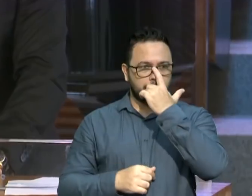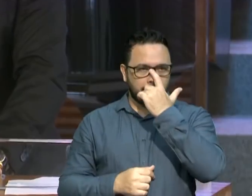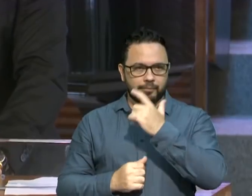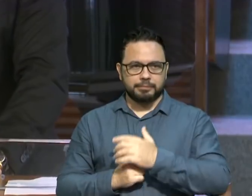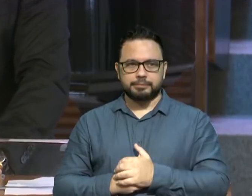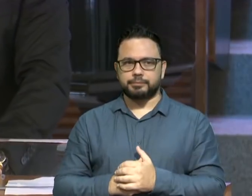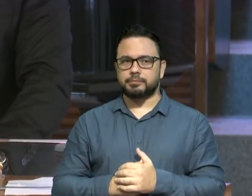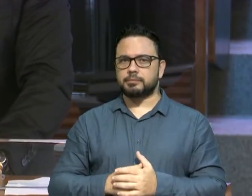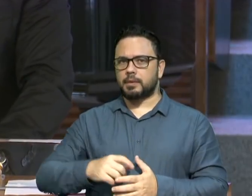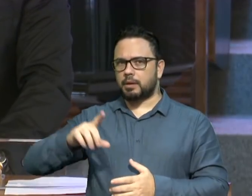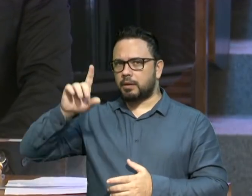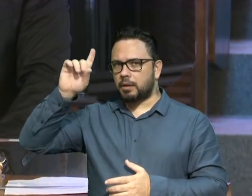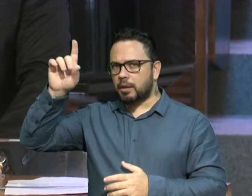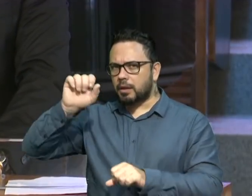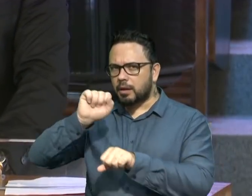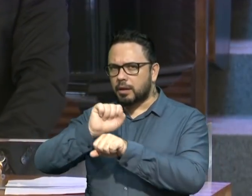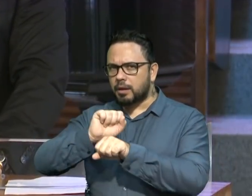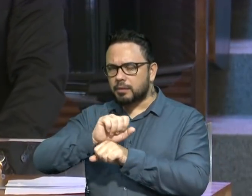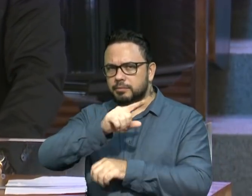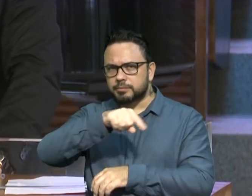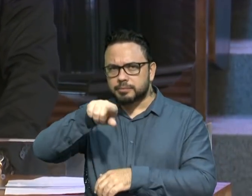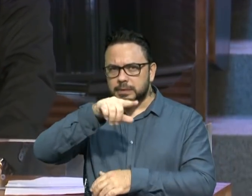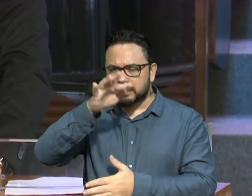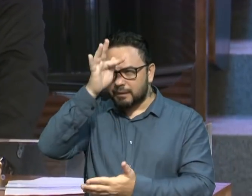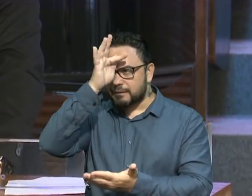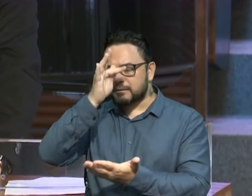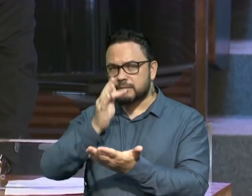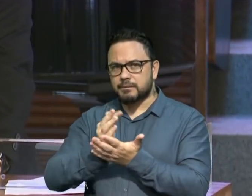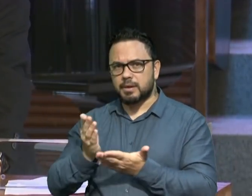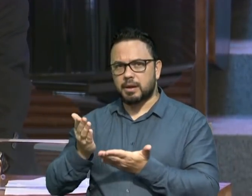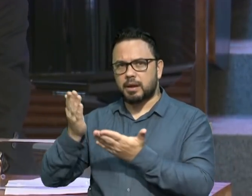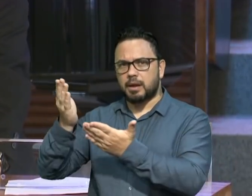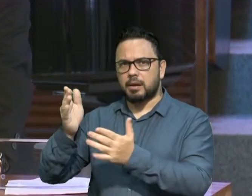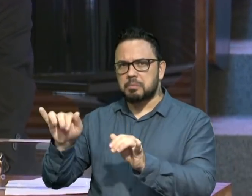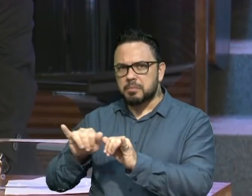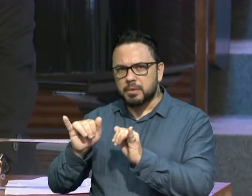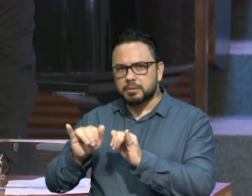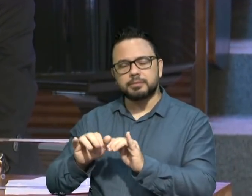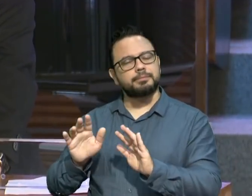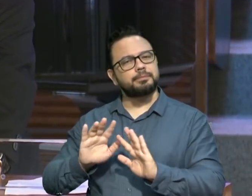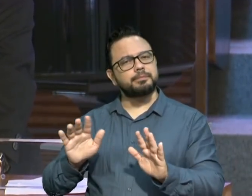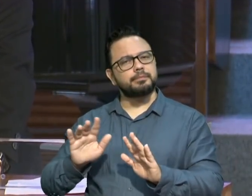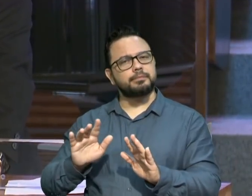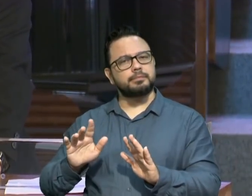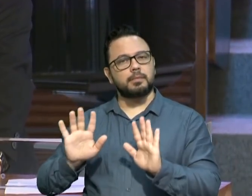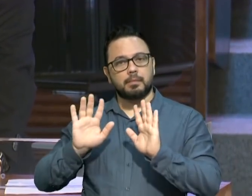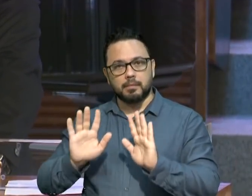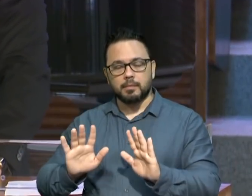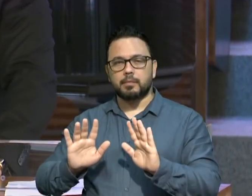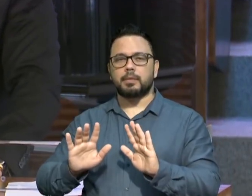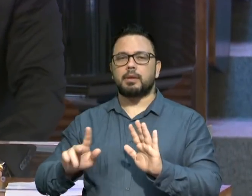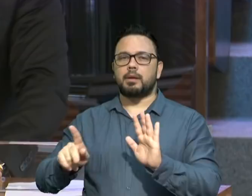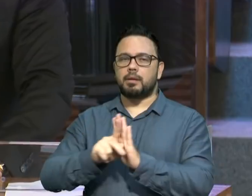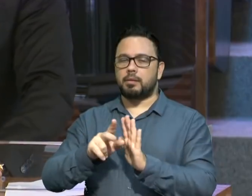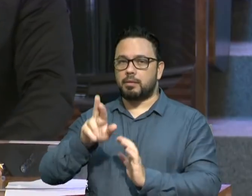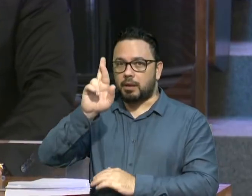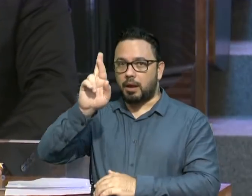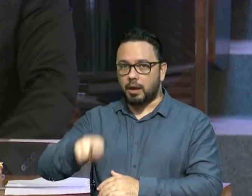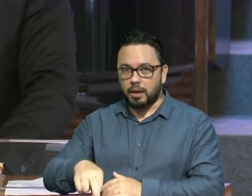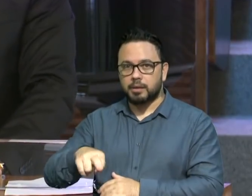Deus não espera que submetamos nossa fé a eles sem razão mas os próprios limites da Razão